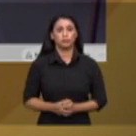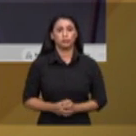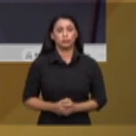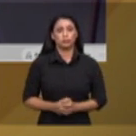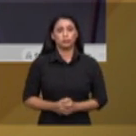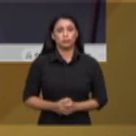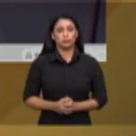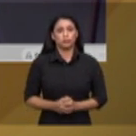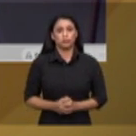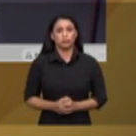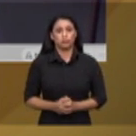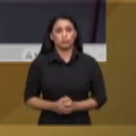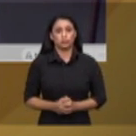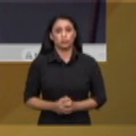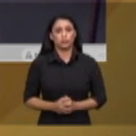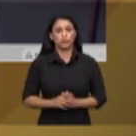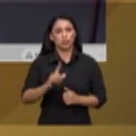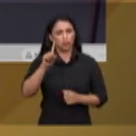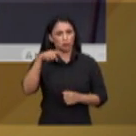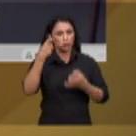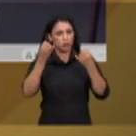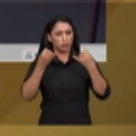eu desenvolvo isso mais para o final.